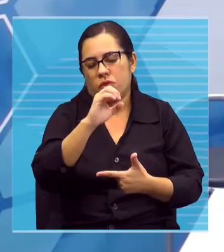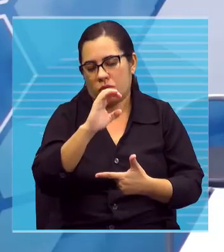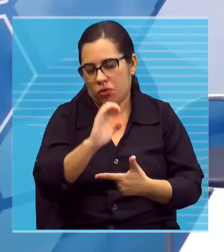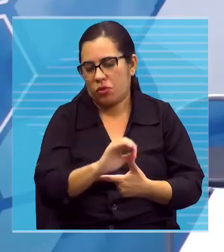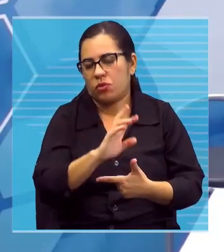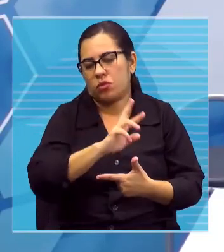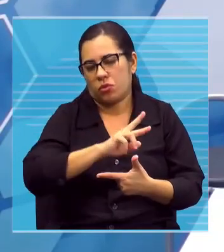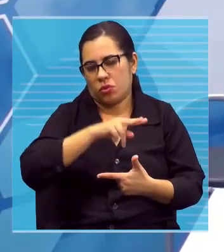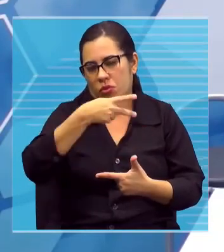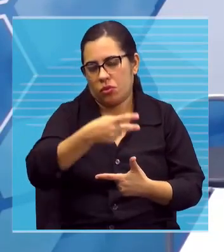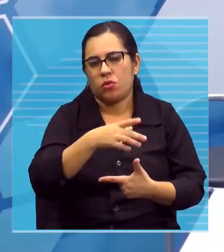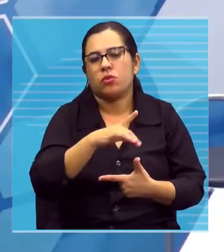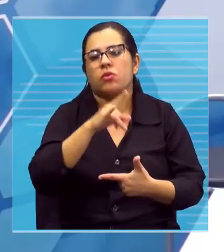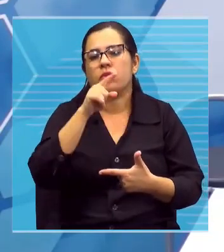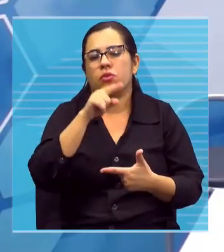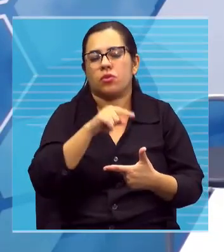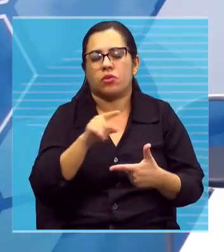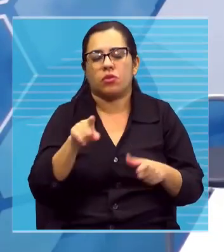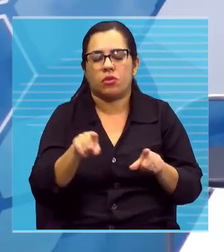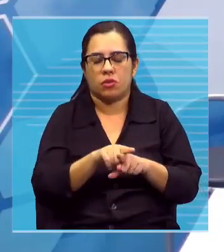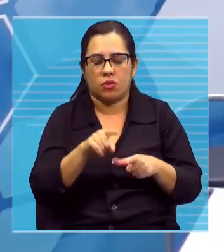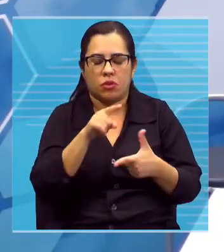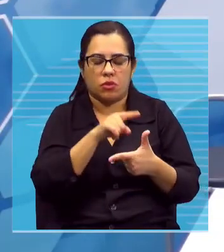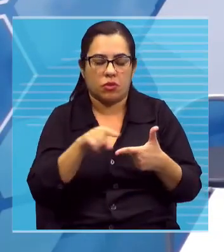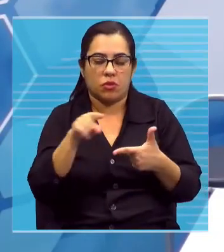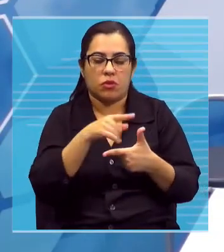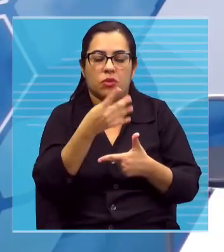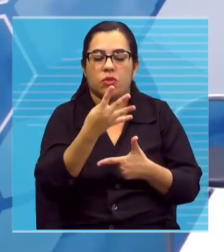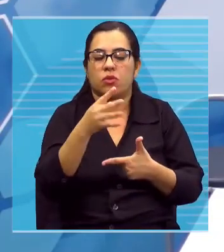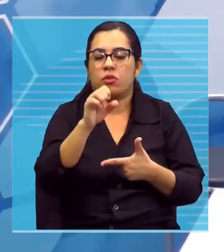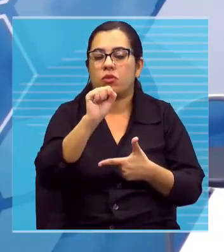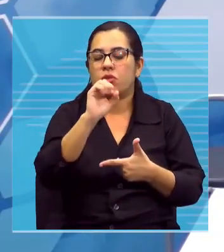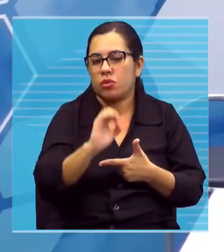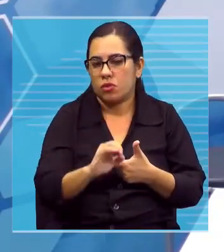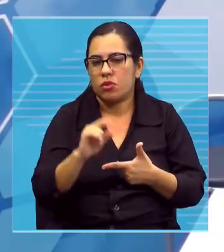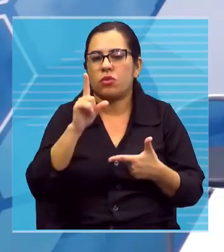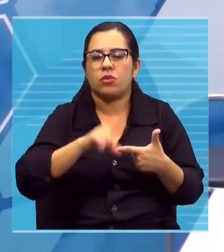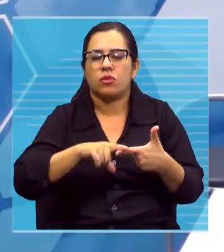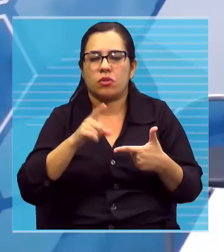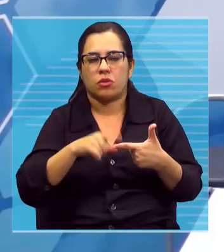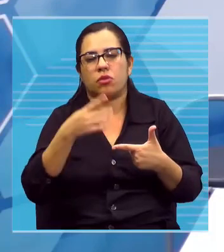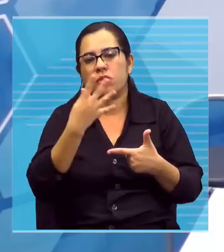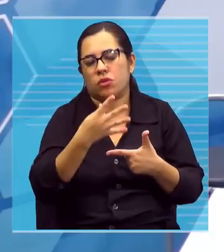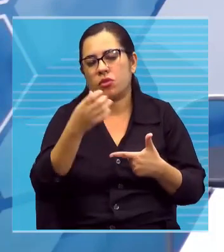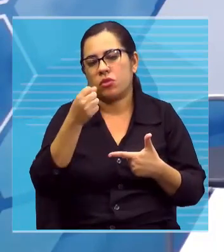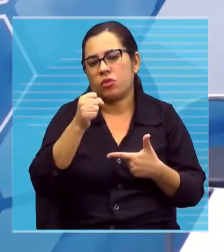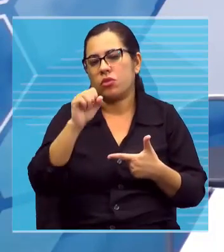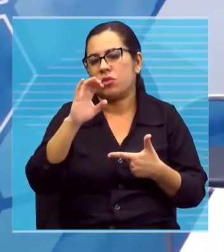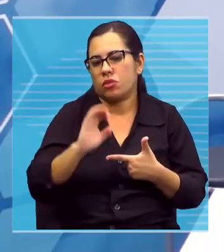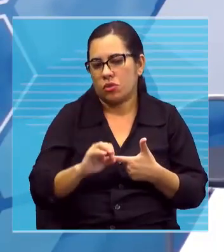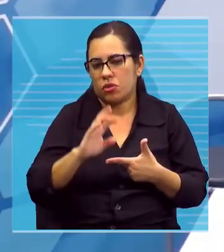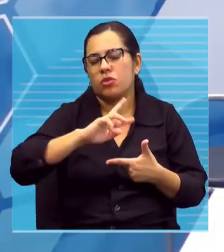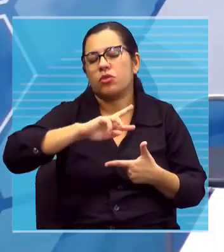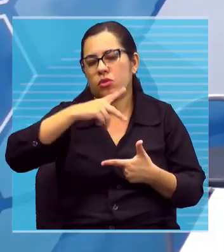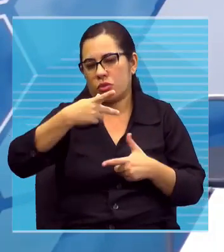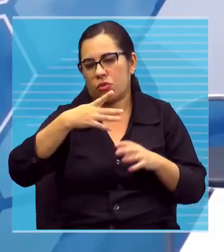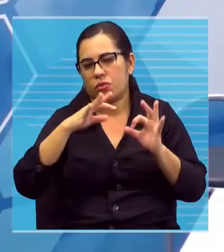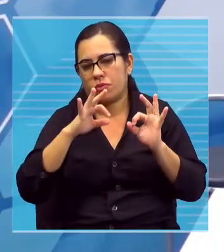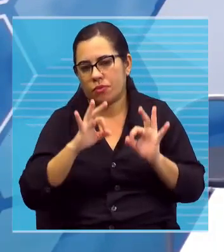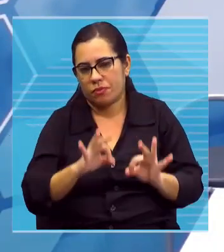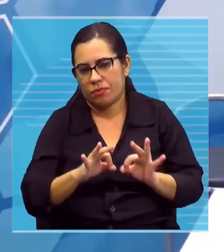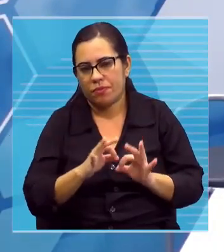que é o dobro o cosseno de 480 que o dobro a tangente de 480 que é o dobro